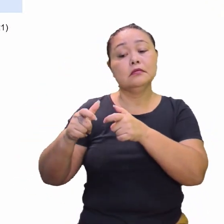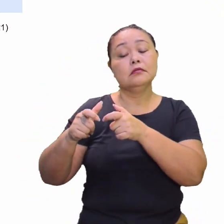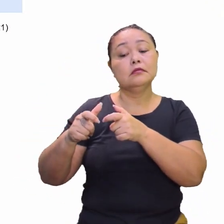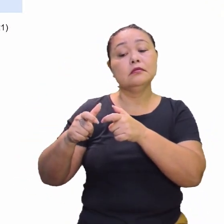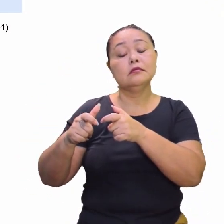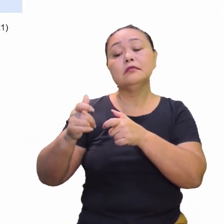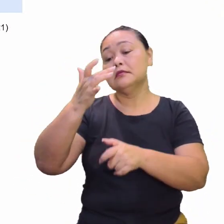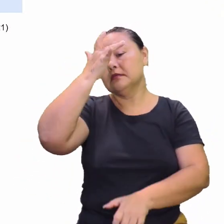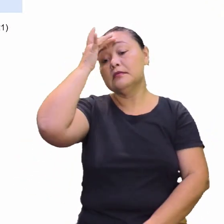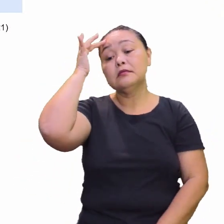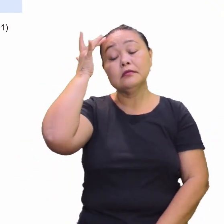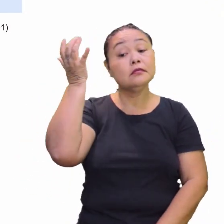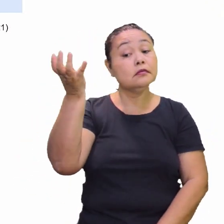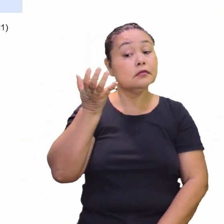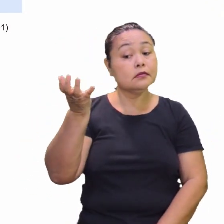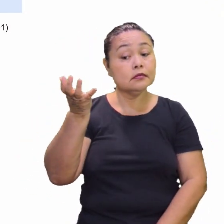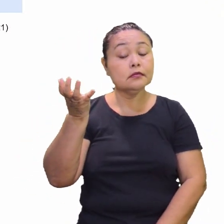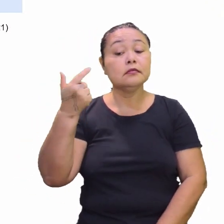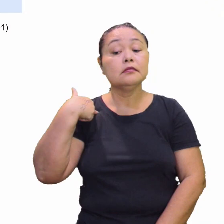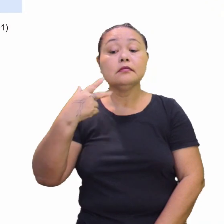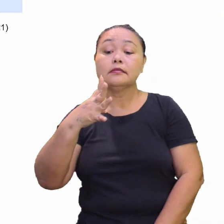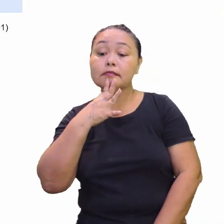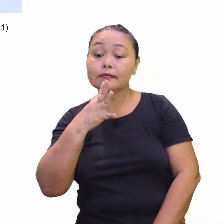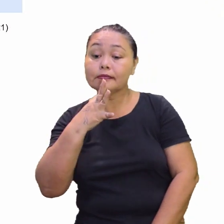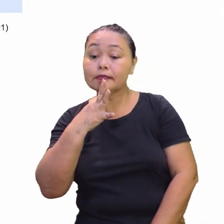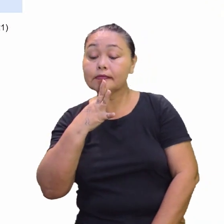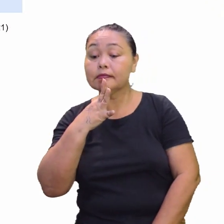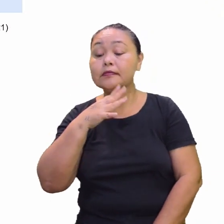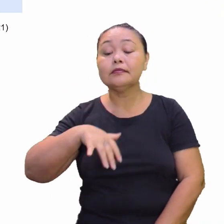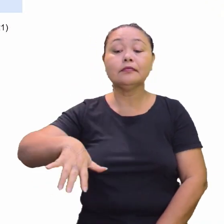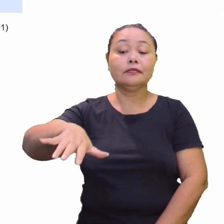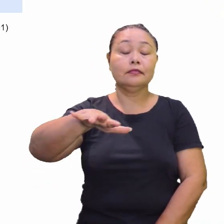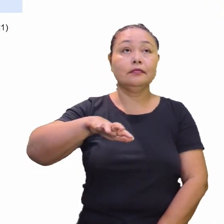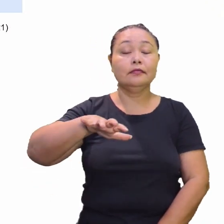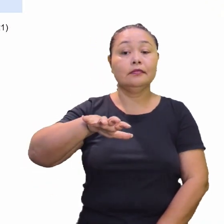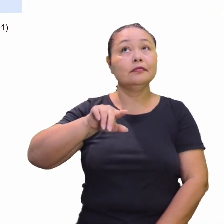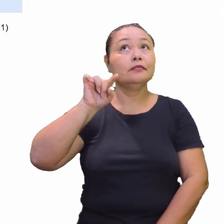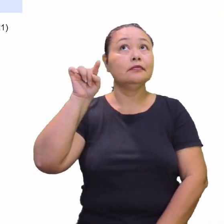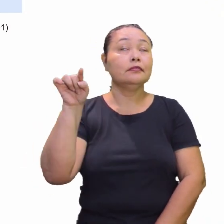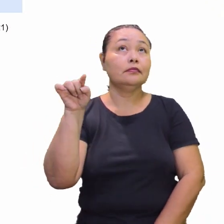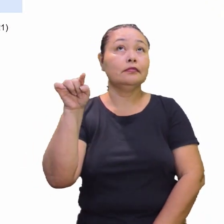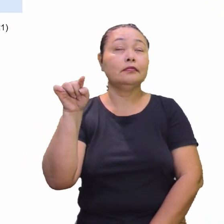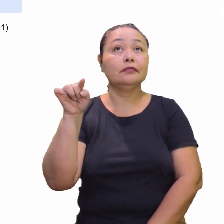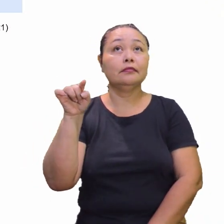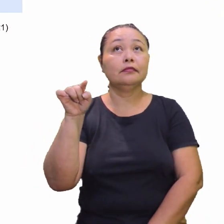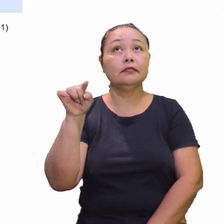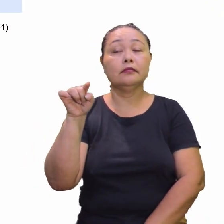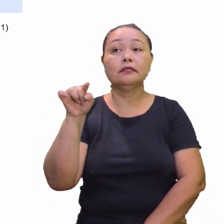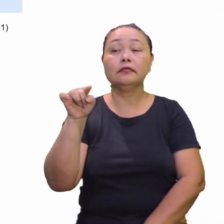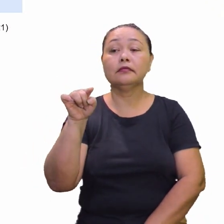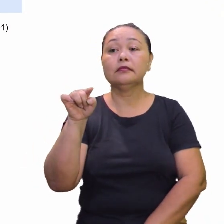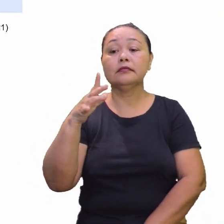localidade que as pessoas querem porque querem conhecer, como região ali de